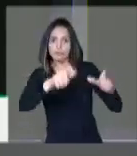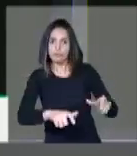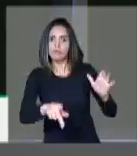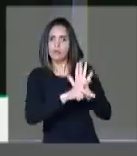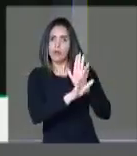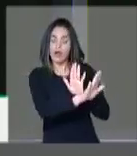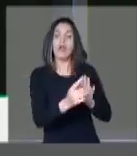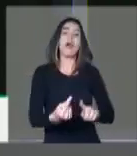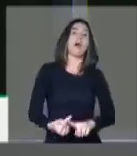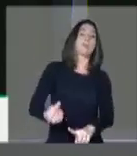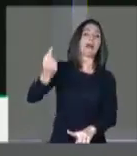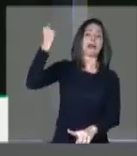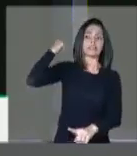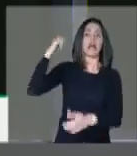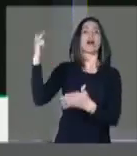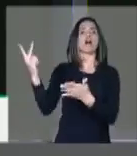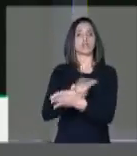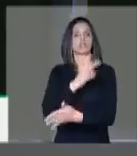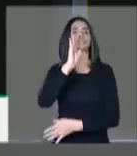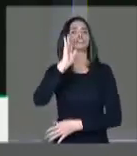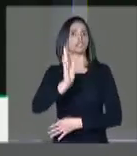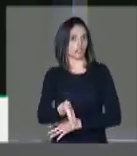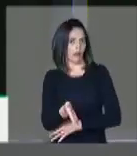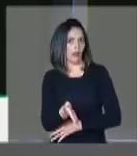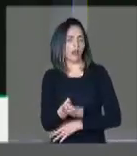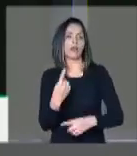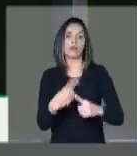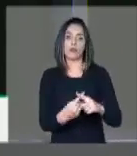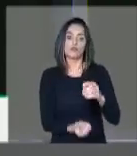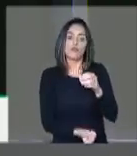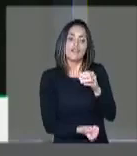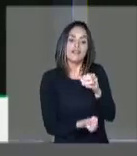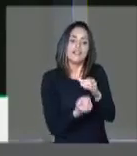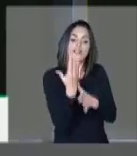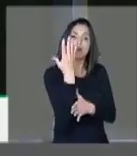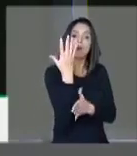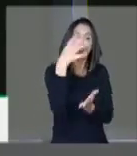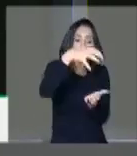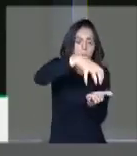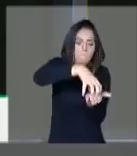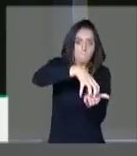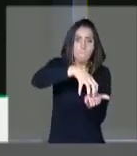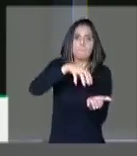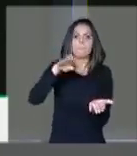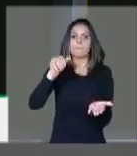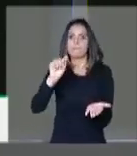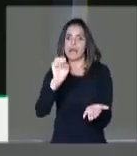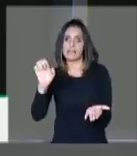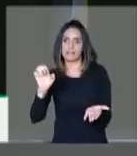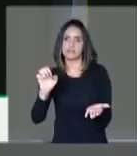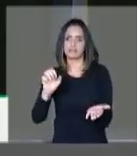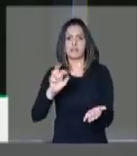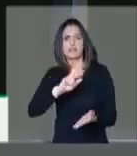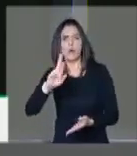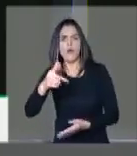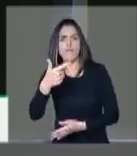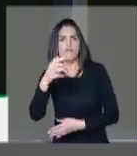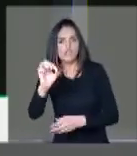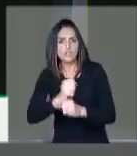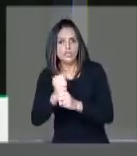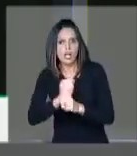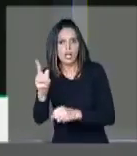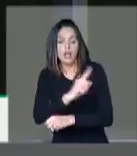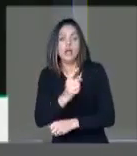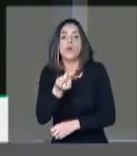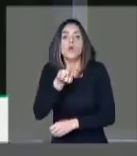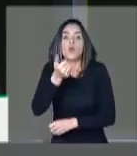aconteceu no passado quando foi implantado a base deputado ivan valente não foi há 20 anos foi